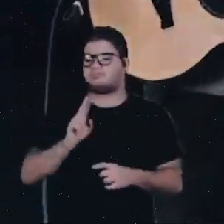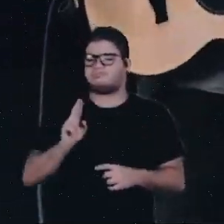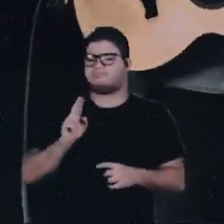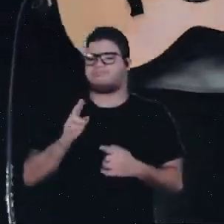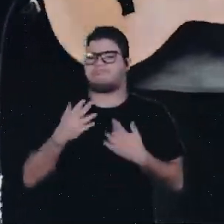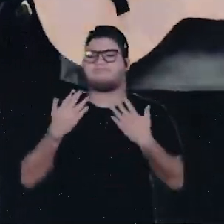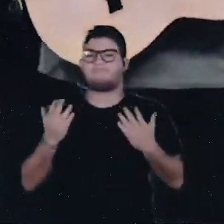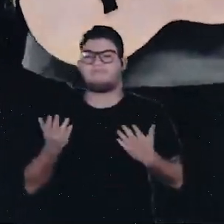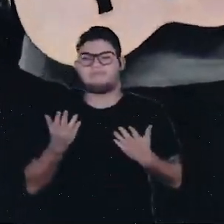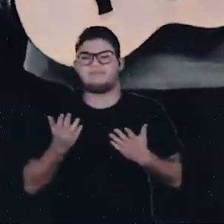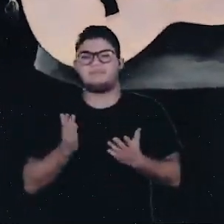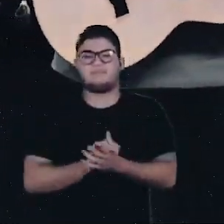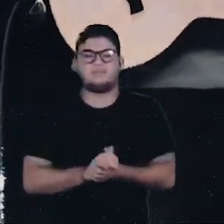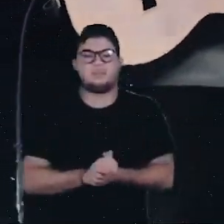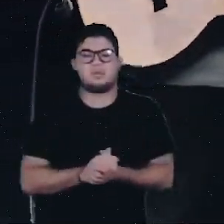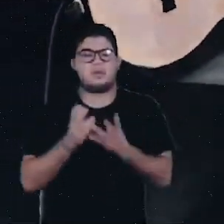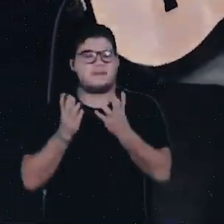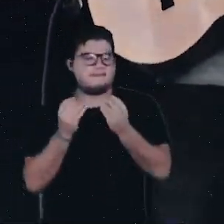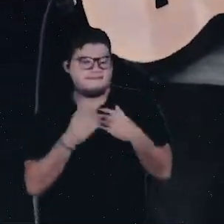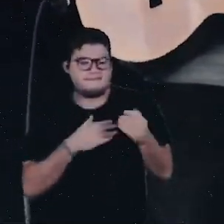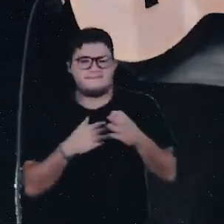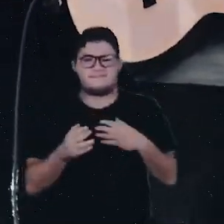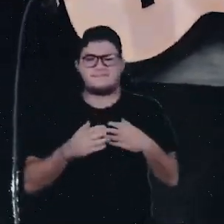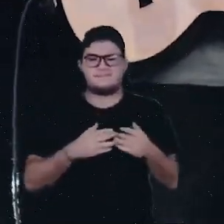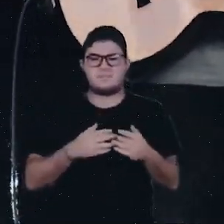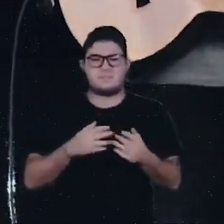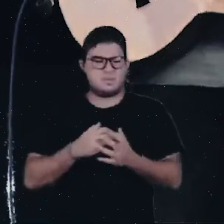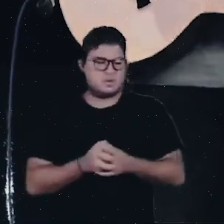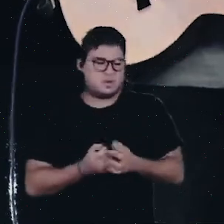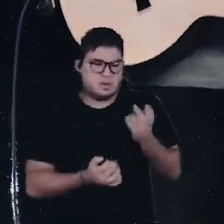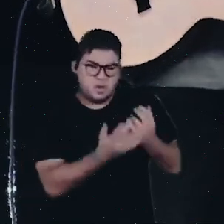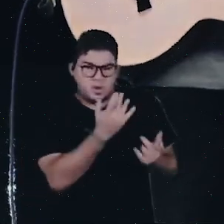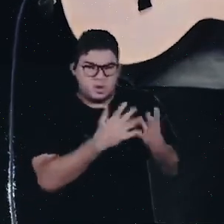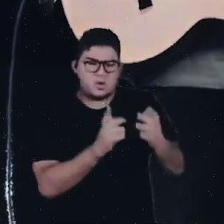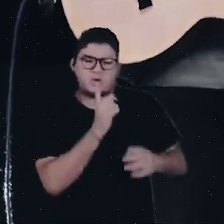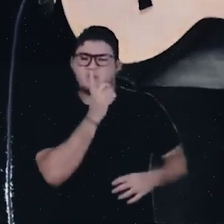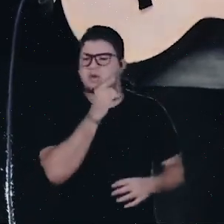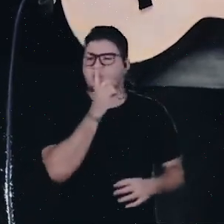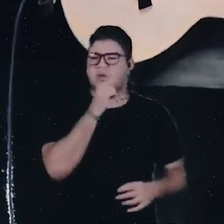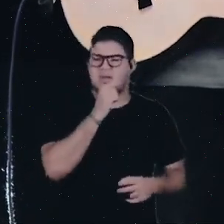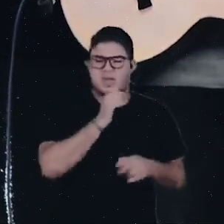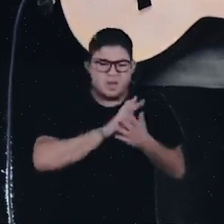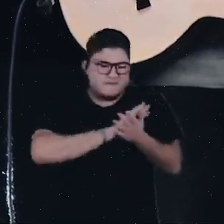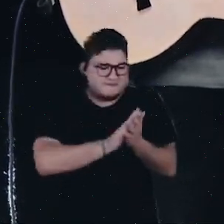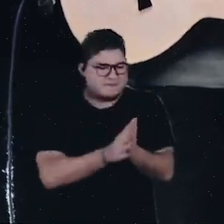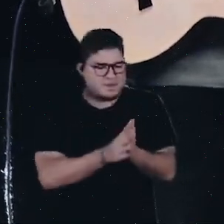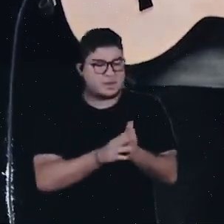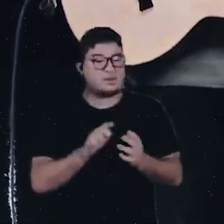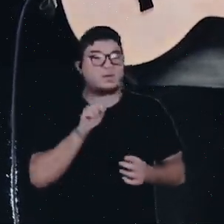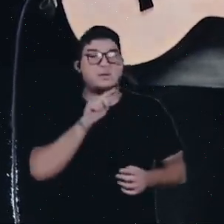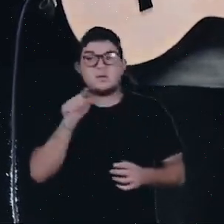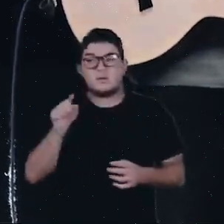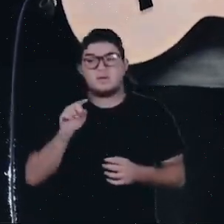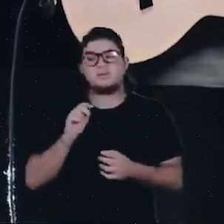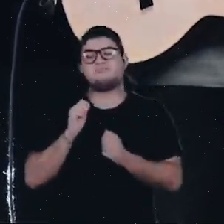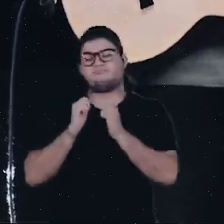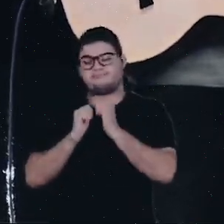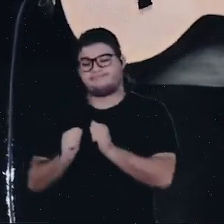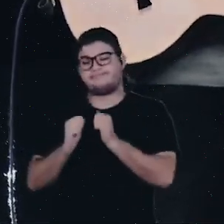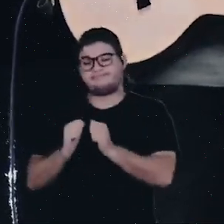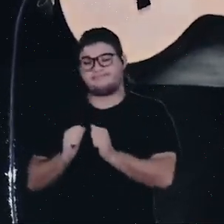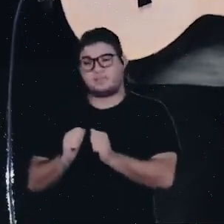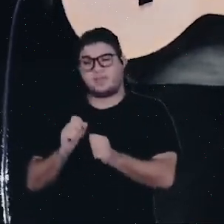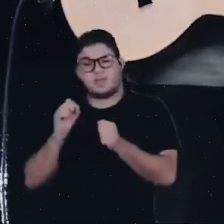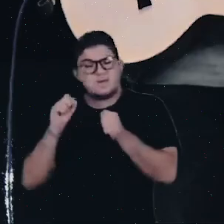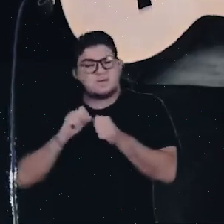rapaz. E aí, ó, muitas vezes o tem lançado no fogo, na água, para o destruir. Mas se tu podes, olha o que ele disse: se tu podes